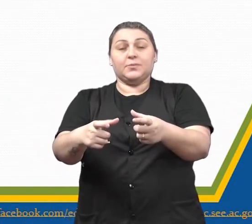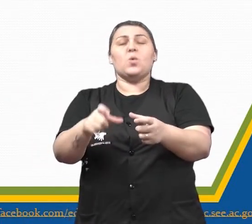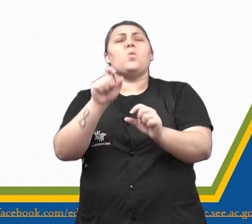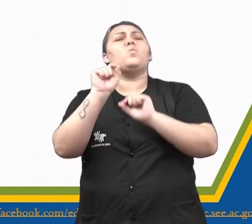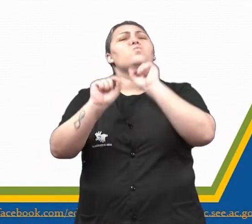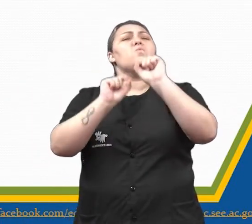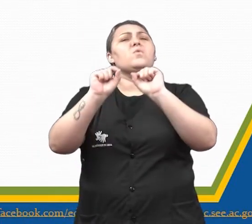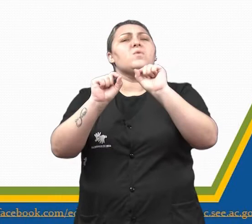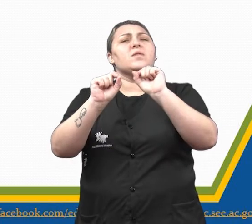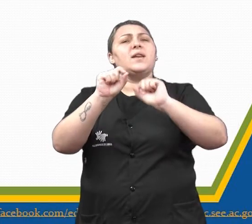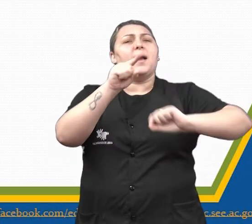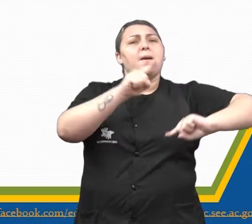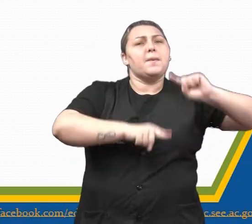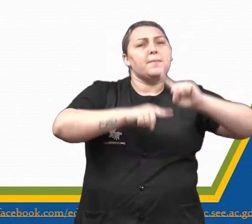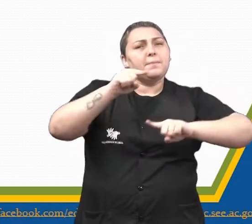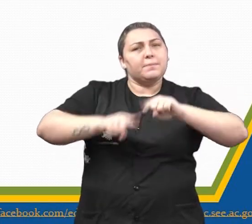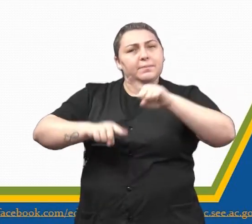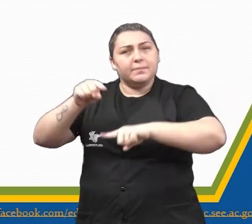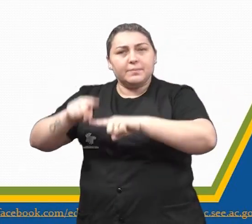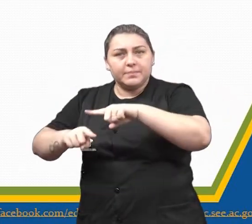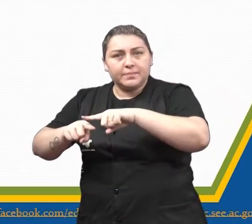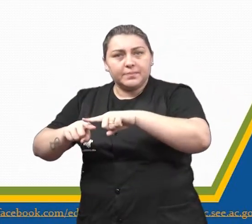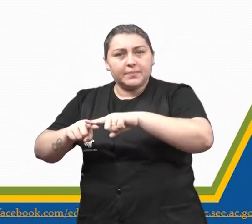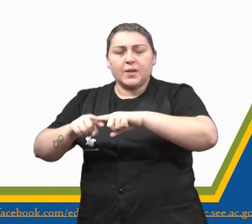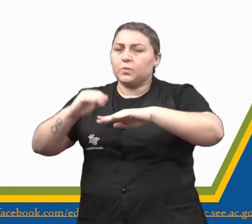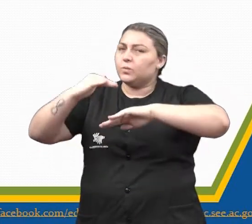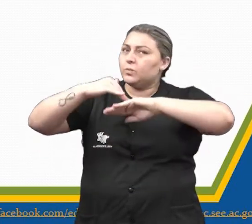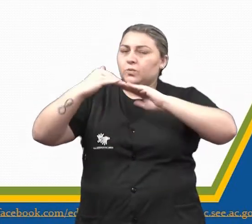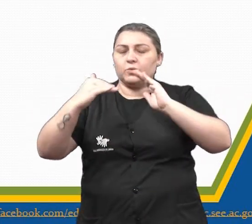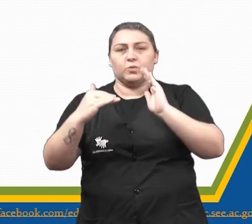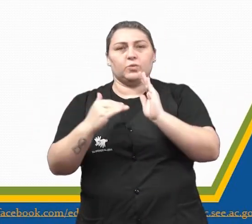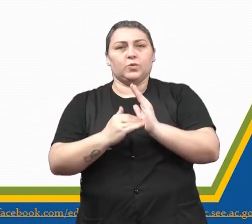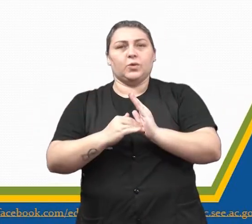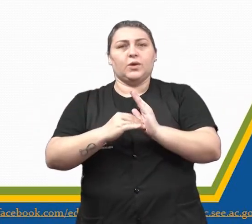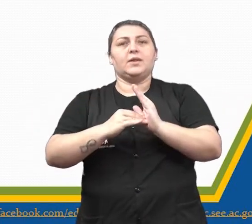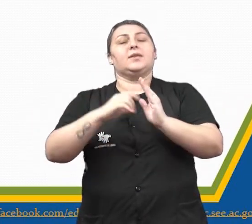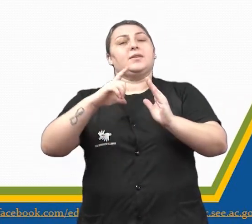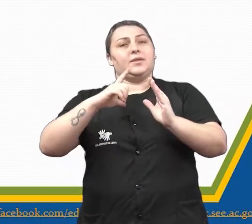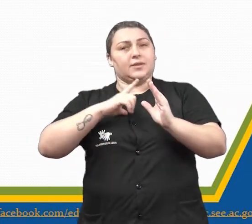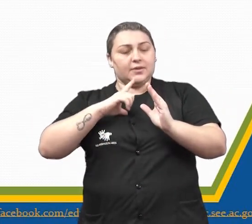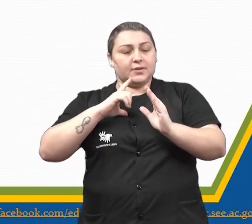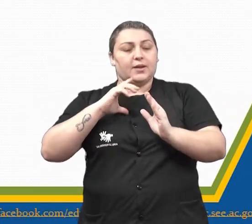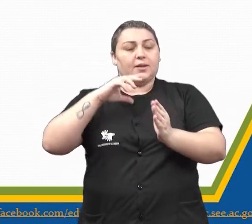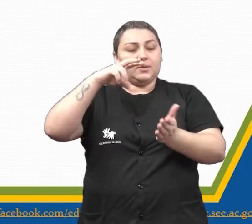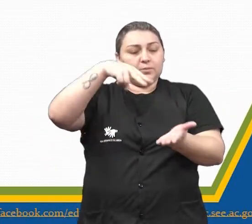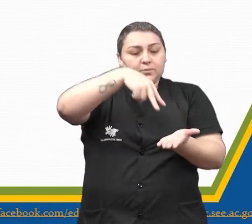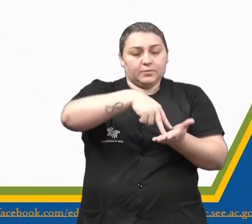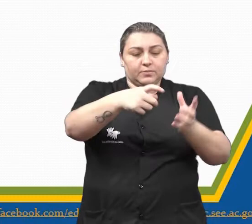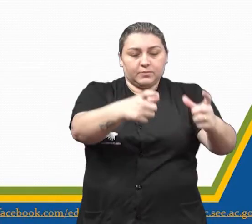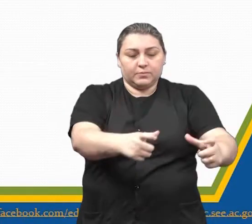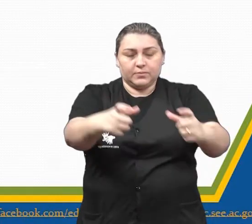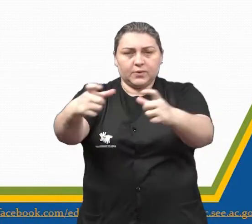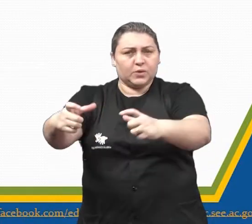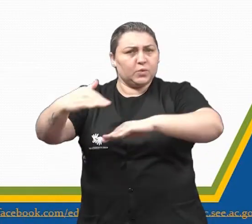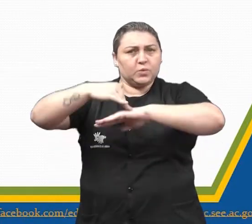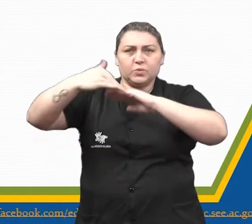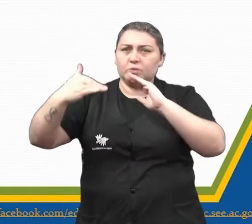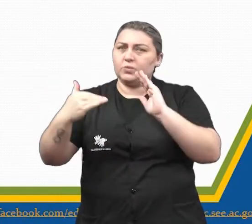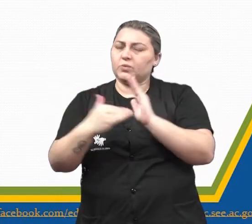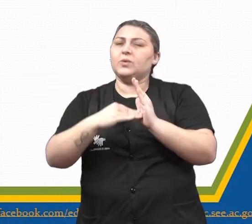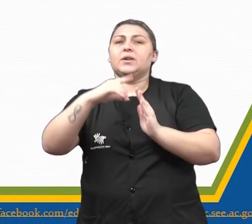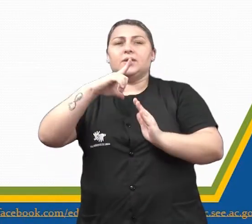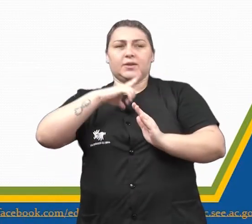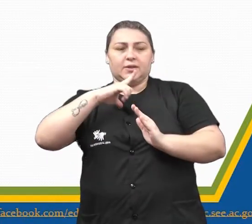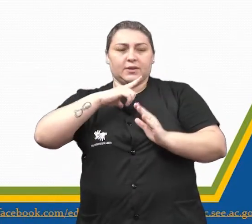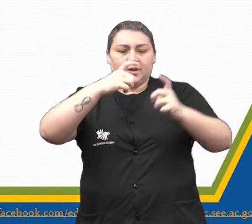essa matéria? A matéria é tudo que ocupa lugar em um espaço. Tudo, né? Tudo que